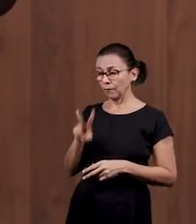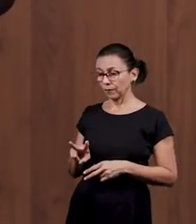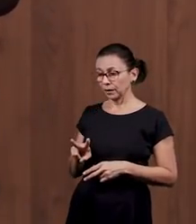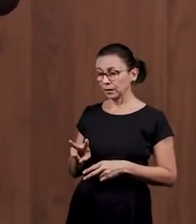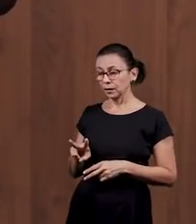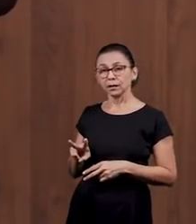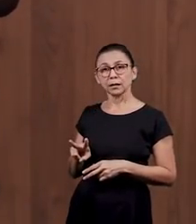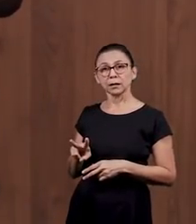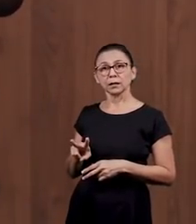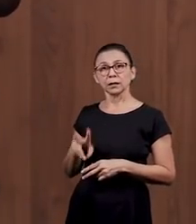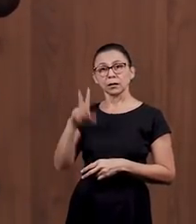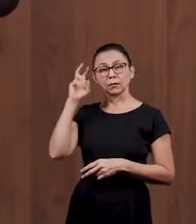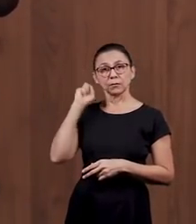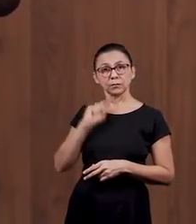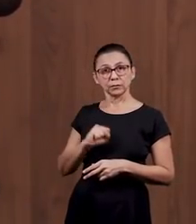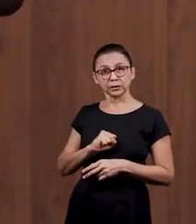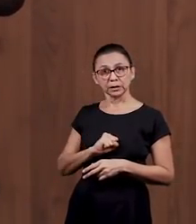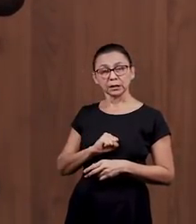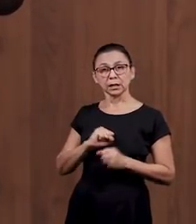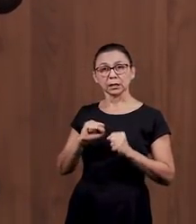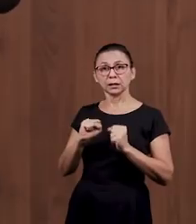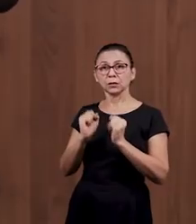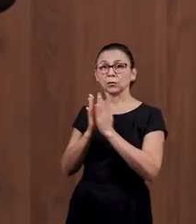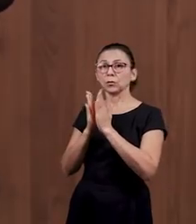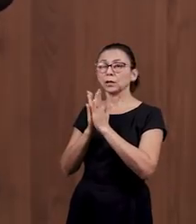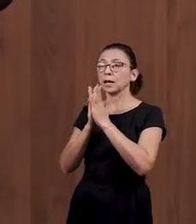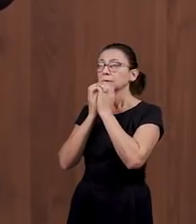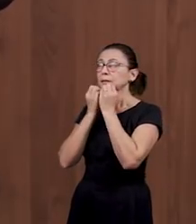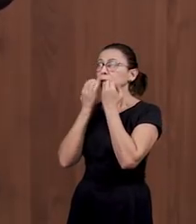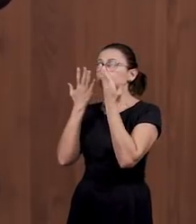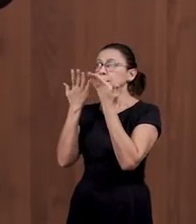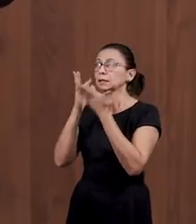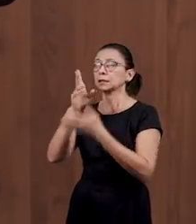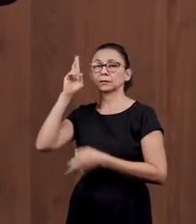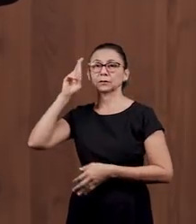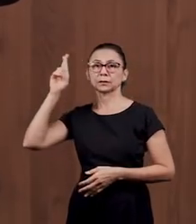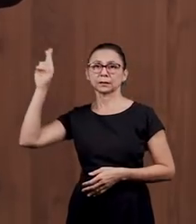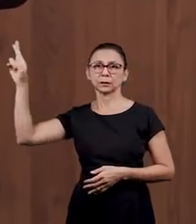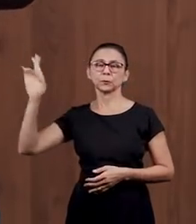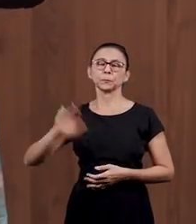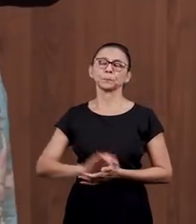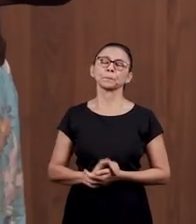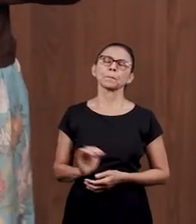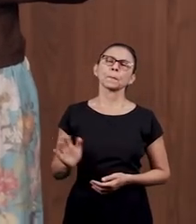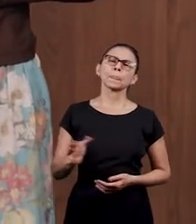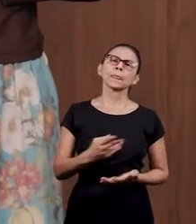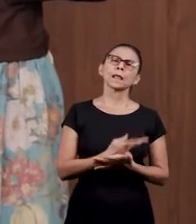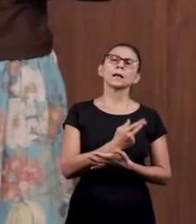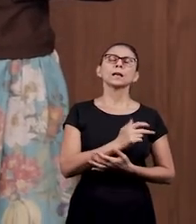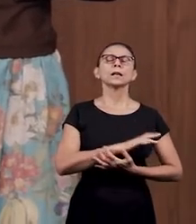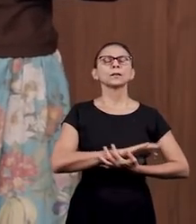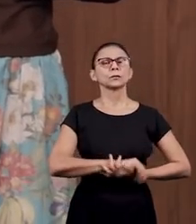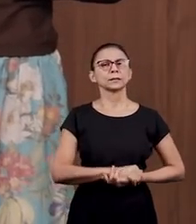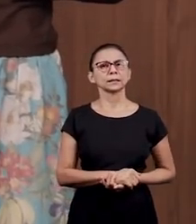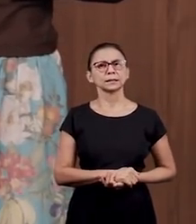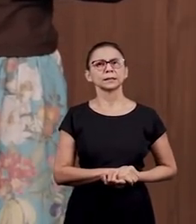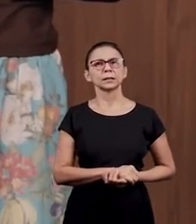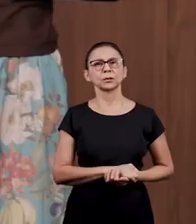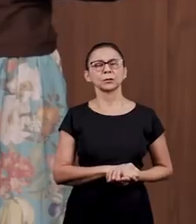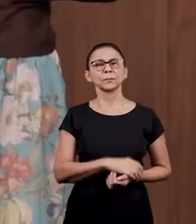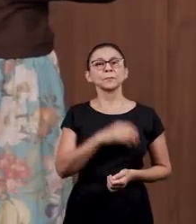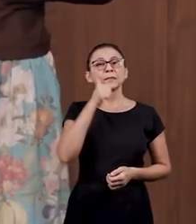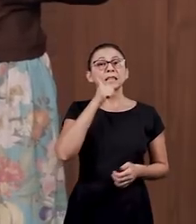os pais de Samuel, iam a Siló todos os anos, naquele ano eles foram a Siló adorar ao Senhor.